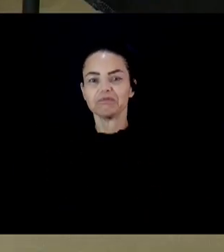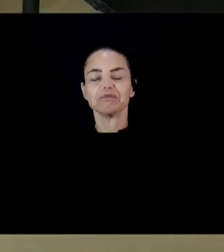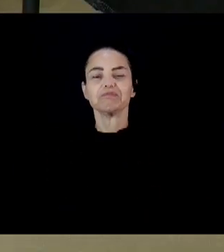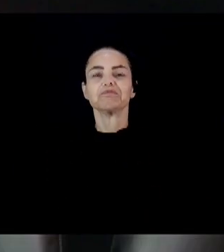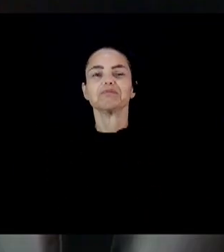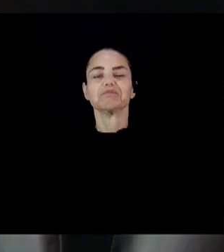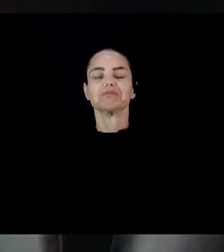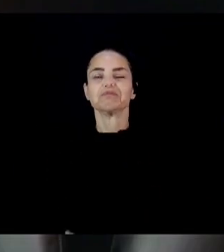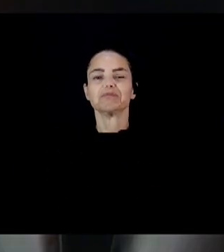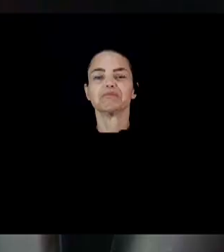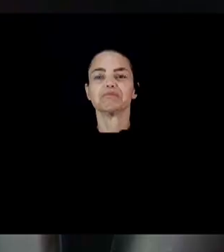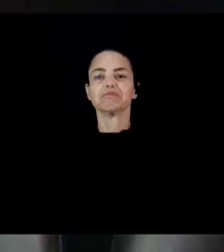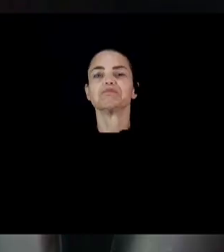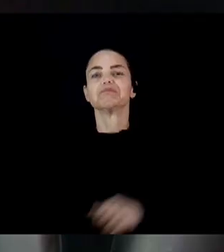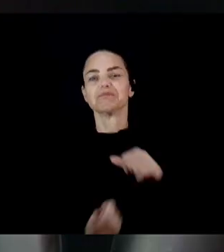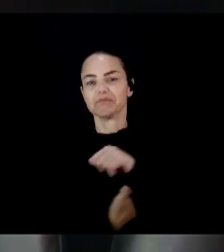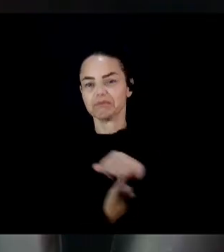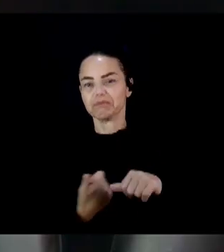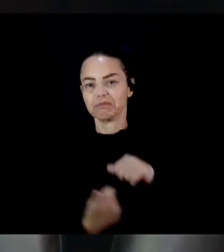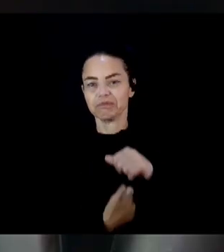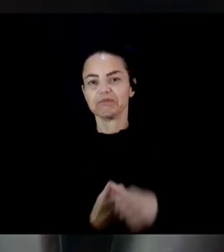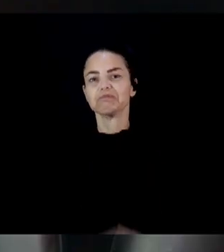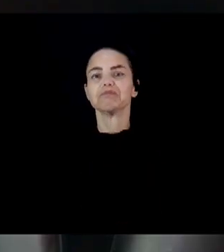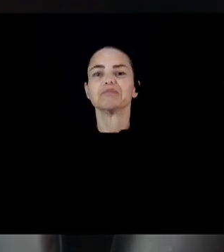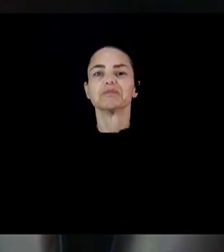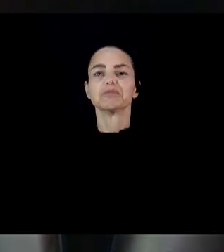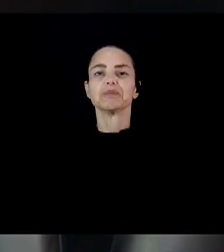Sim, mudou bastante, né?